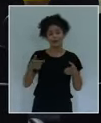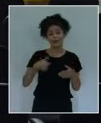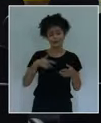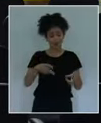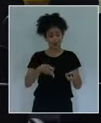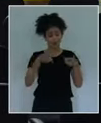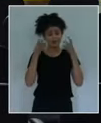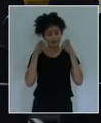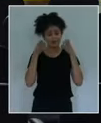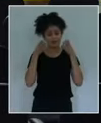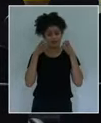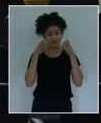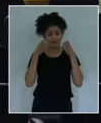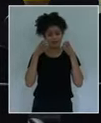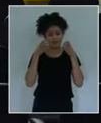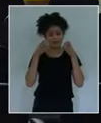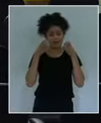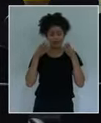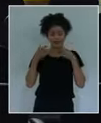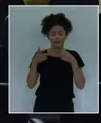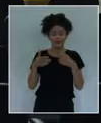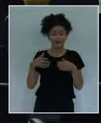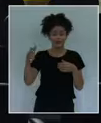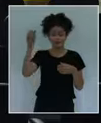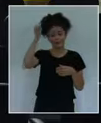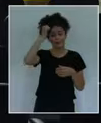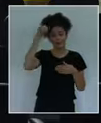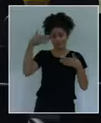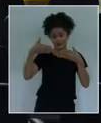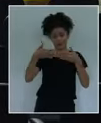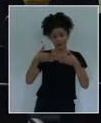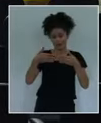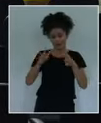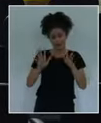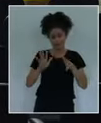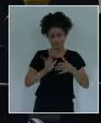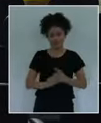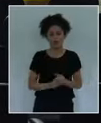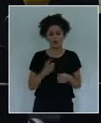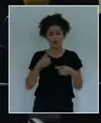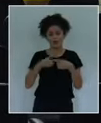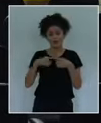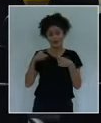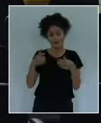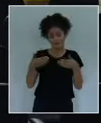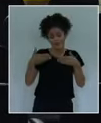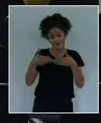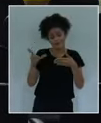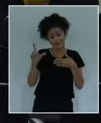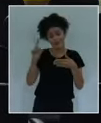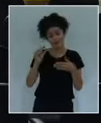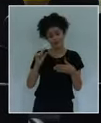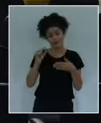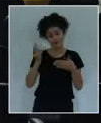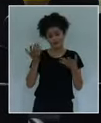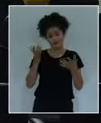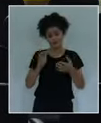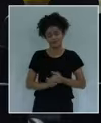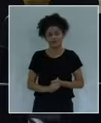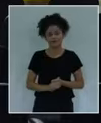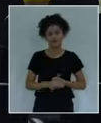de água no próprio rio. Muito diferente da Candonga, de outras barragens aí que tem potencial grandes de reservatório,